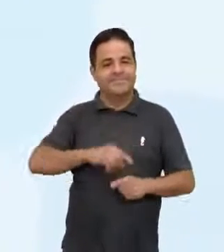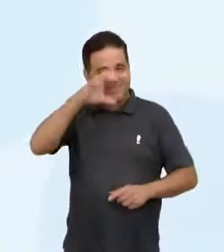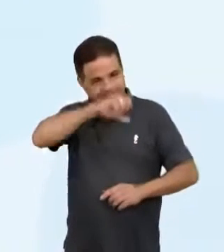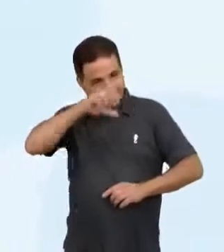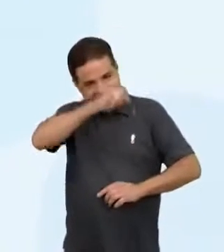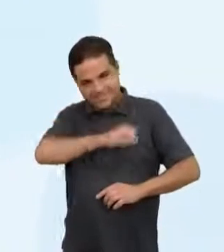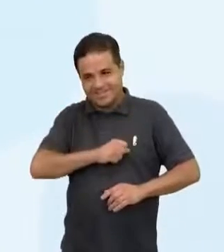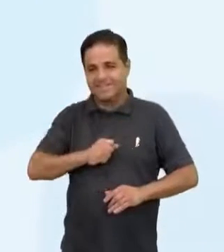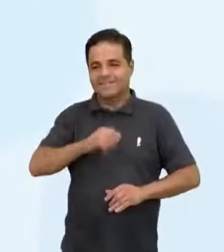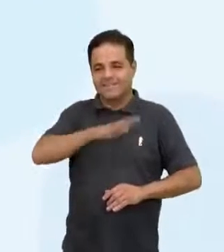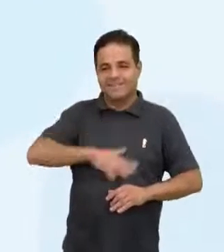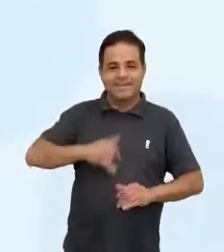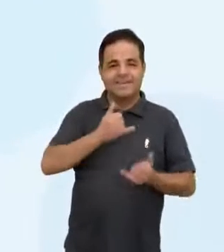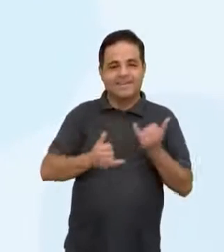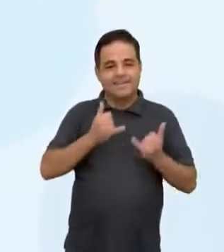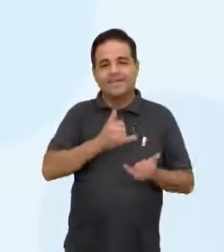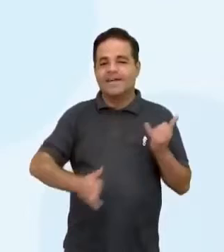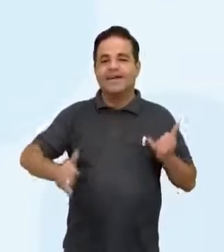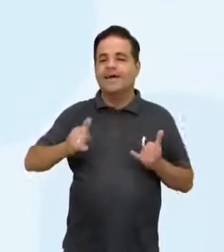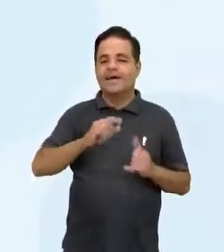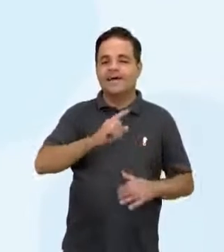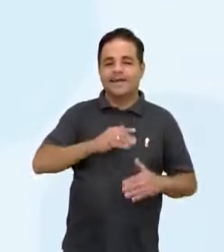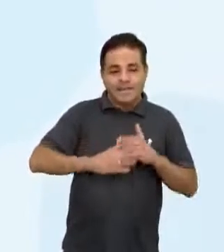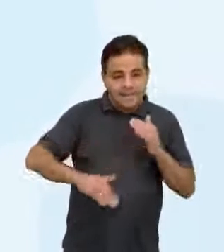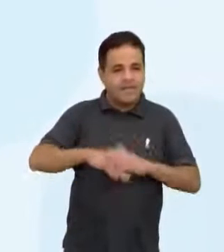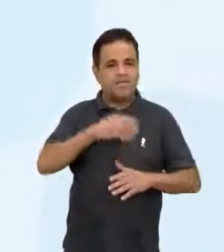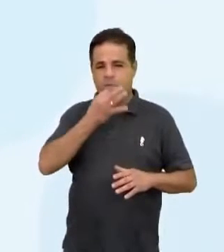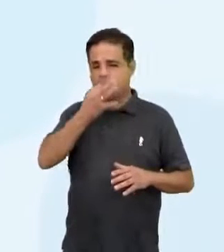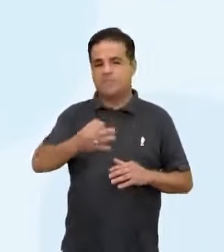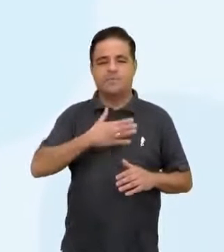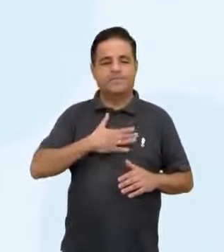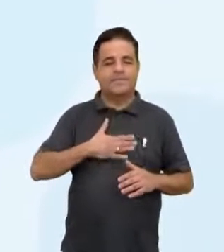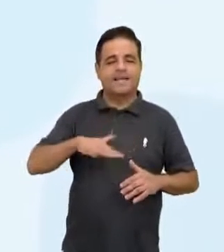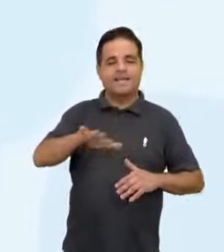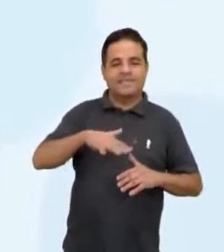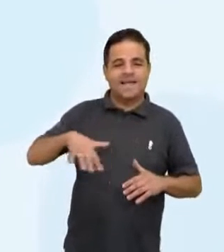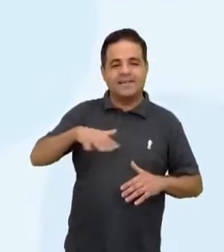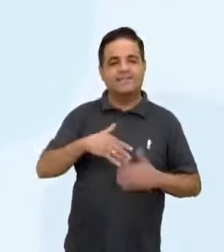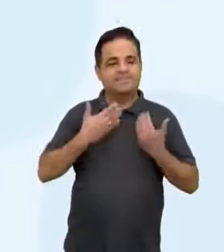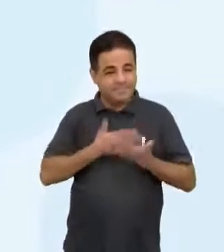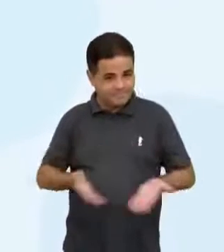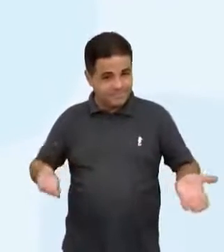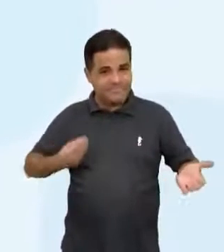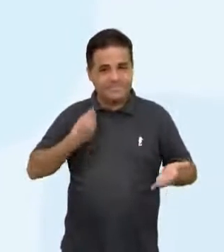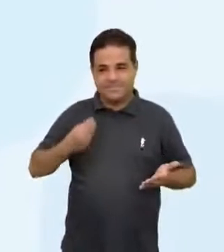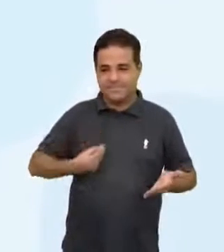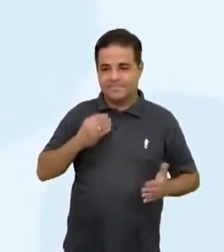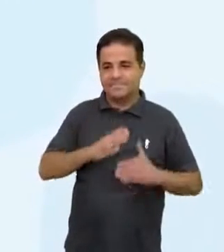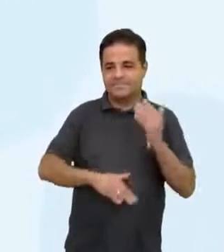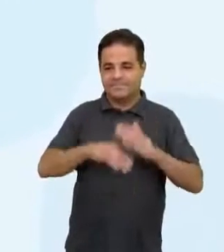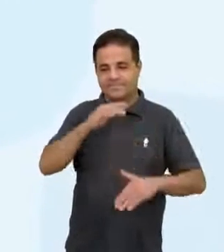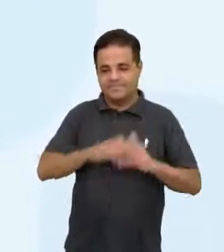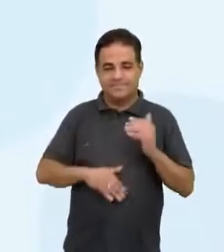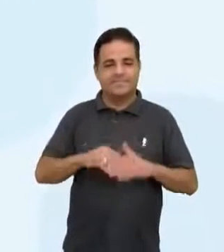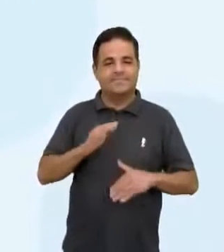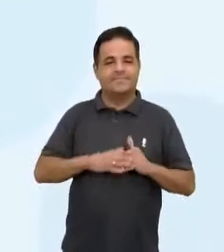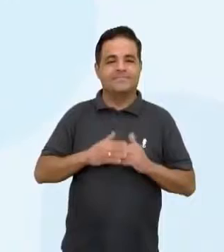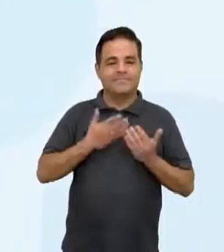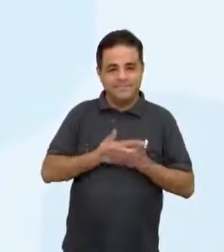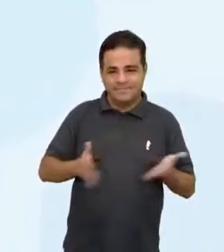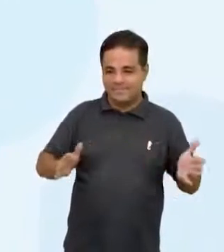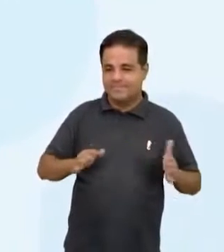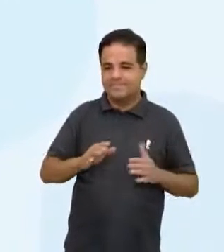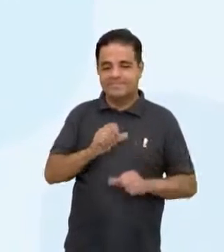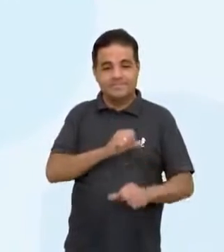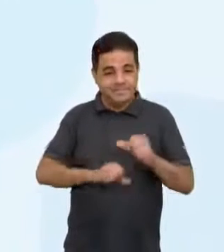em que vive. É o que o autor fala textualmente. Não é a minha opinião, não é a sua opinião, é a opinião do autor. E vamos continuar na leitura do texto, partindo